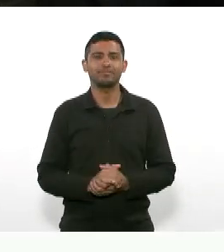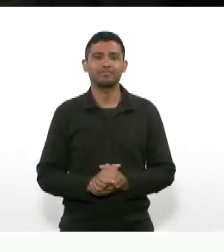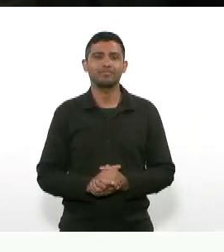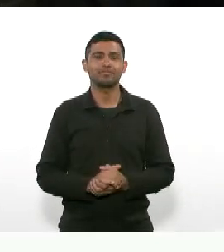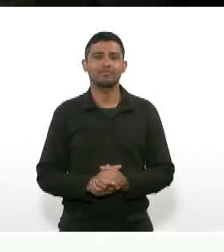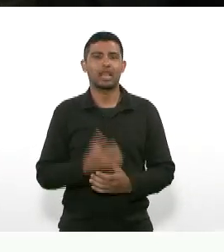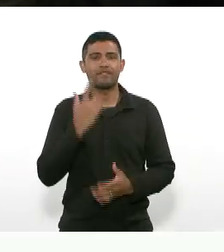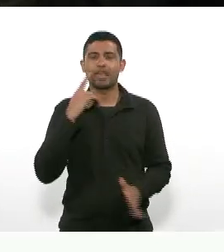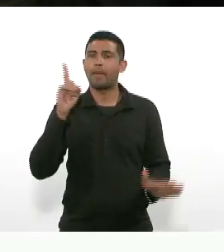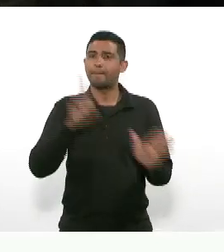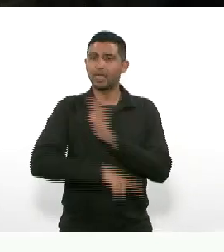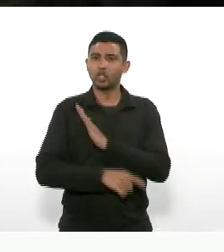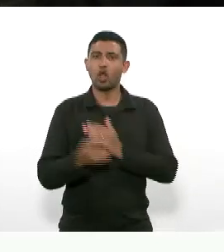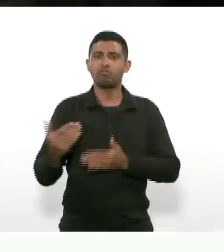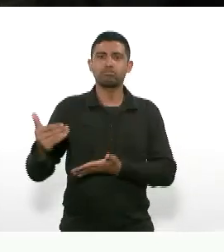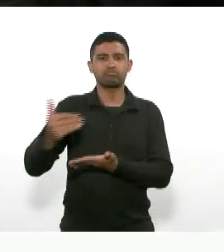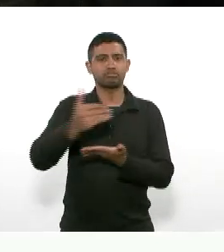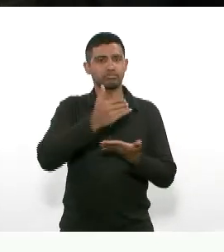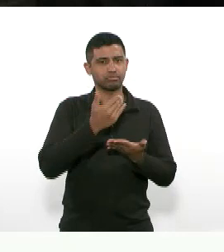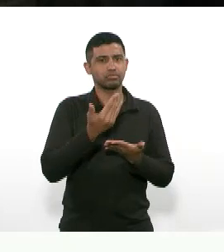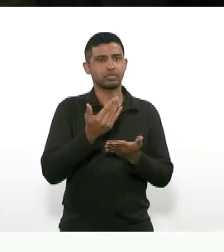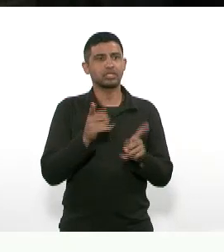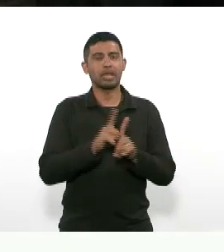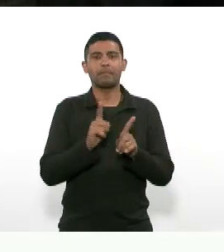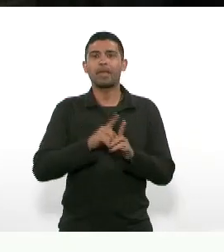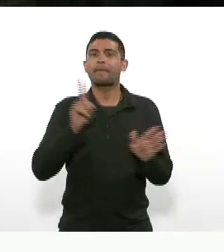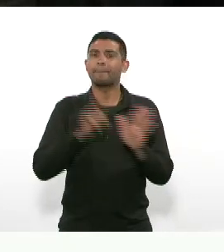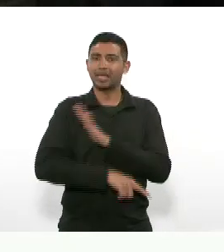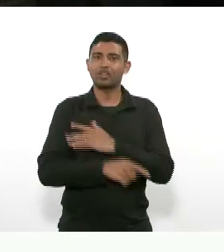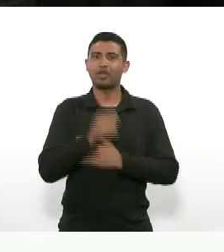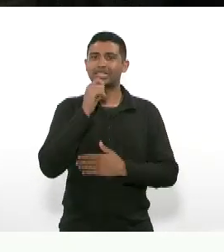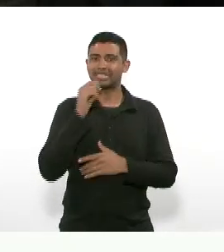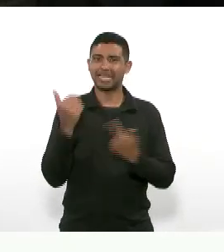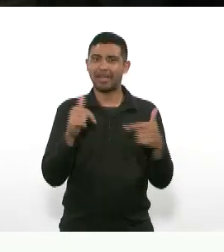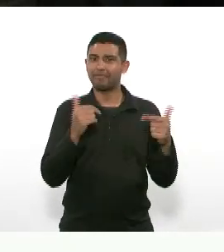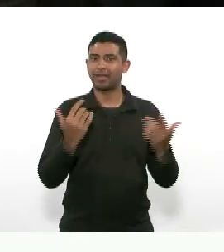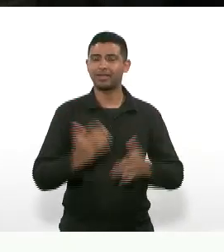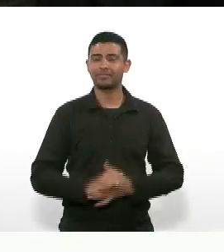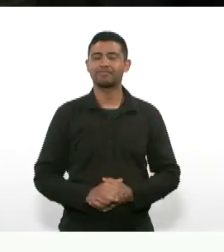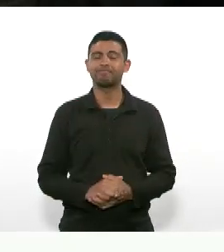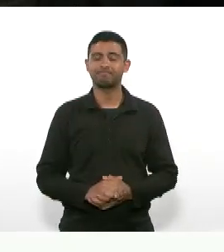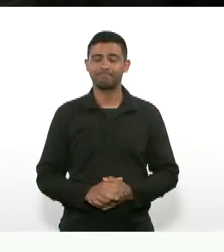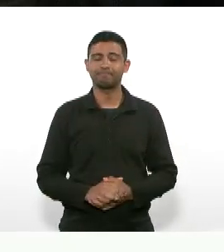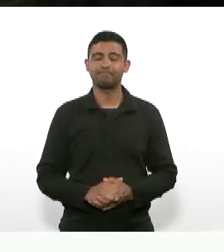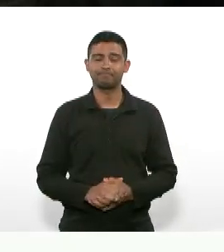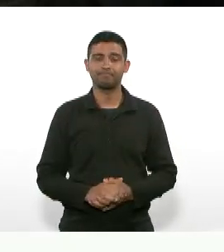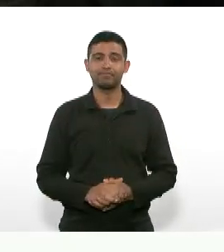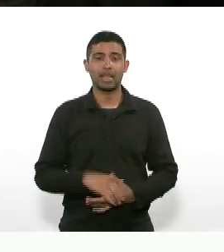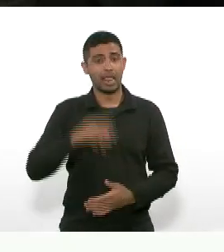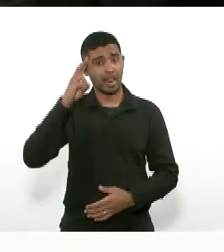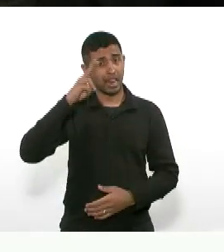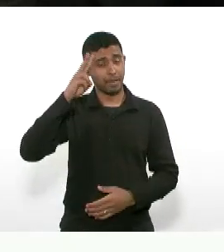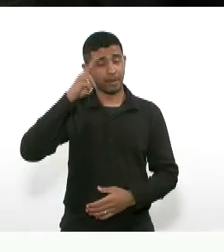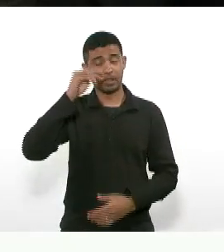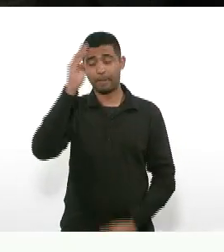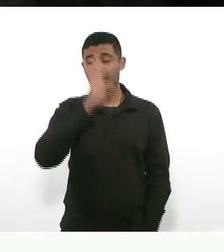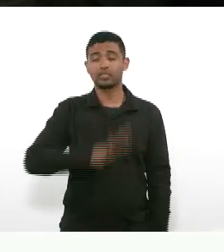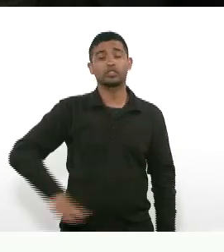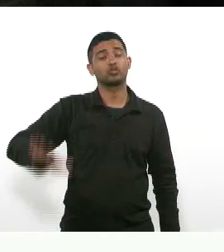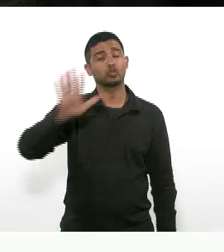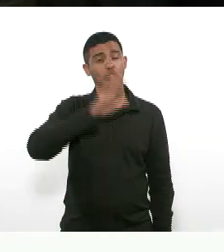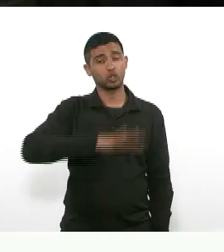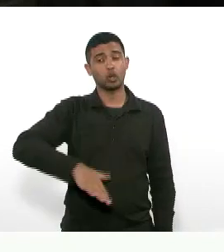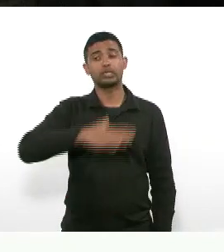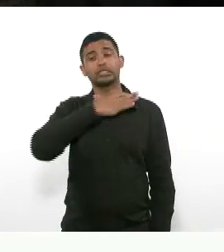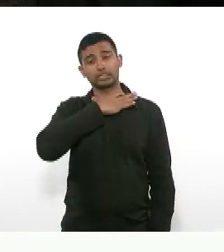arrecadação do parte do poder público e menor geração de emprego. Lembrando que o Brasil todo passou por uma grande crise, mas entre